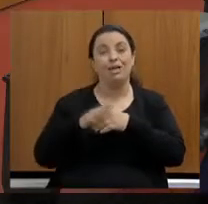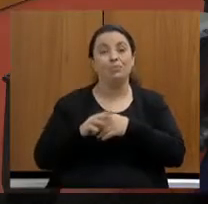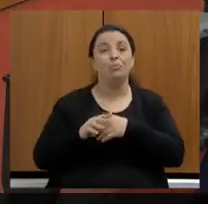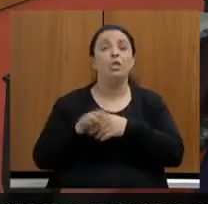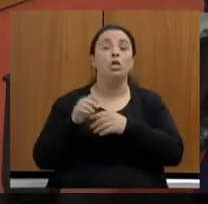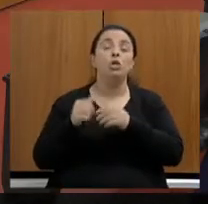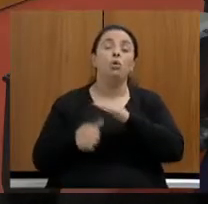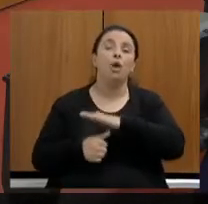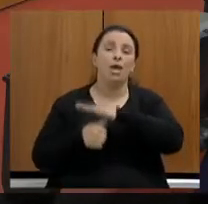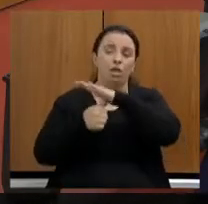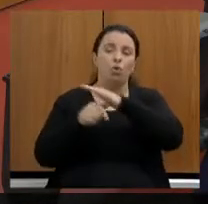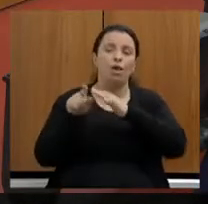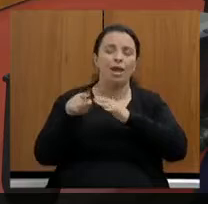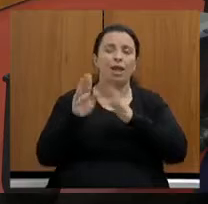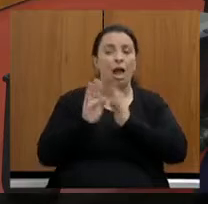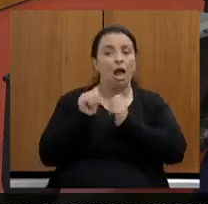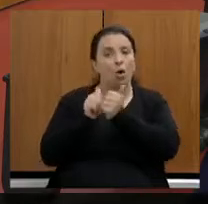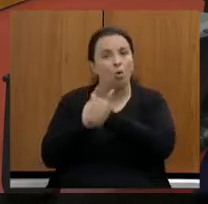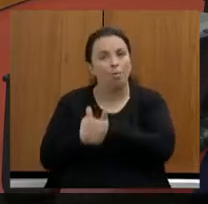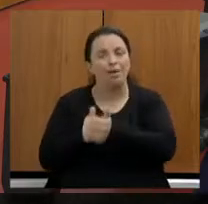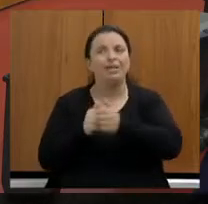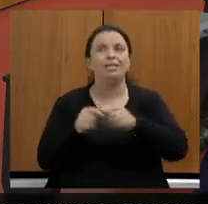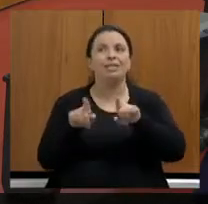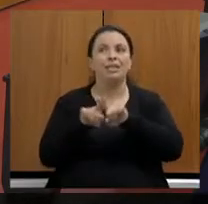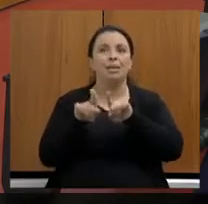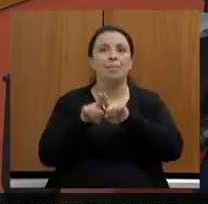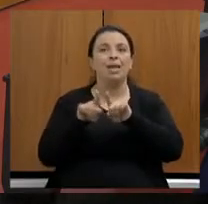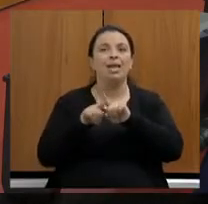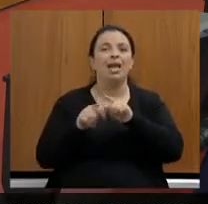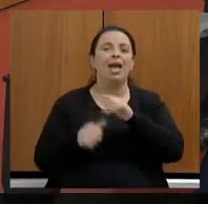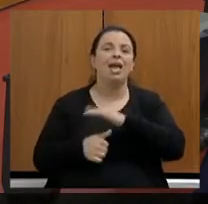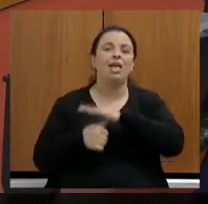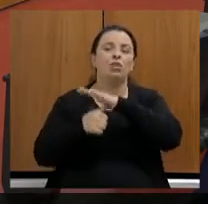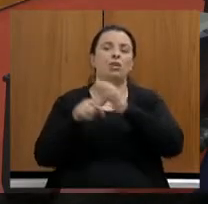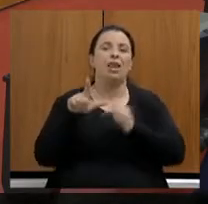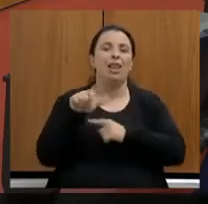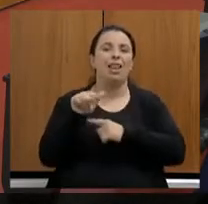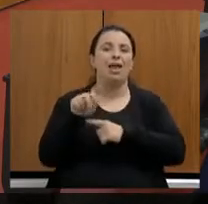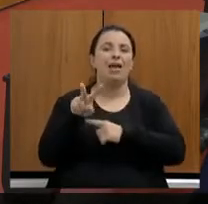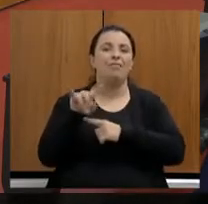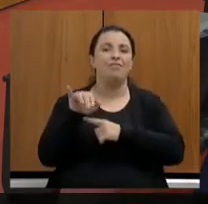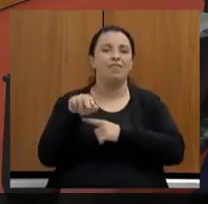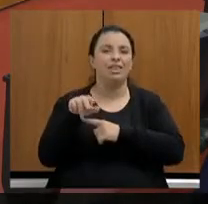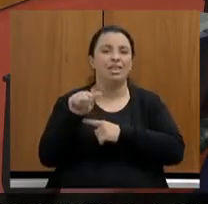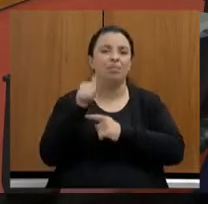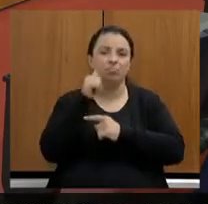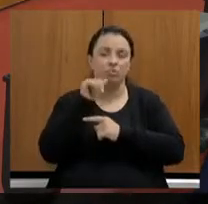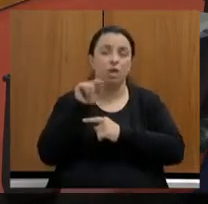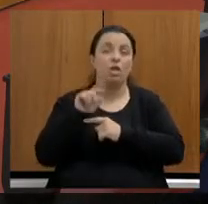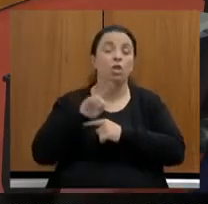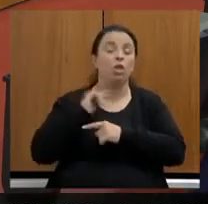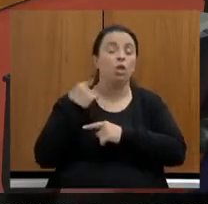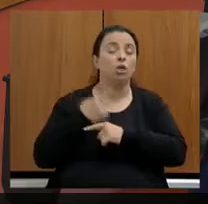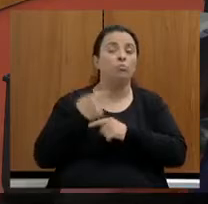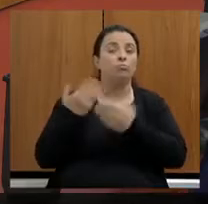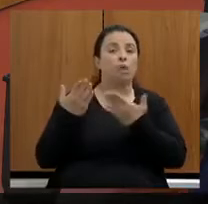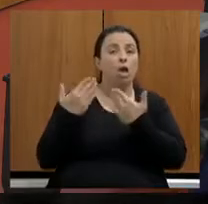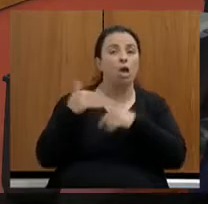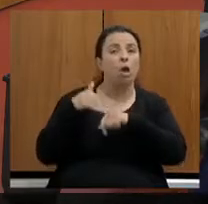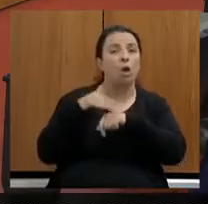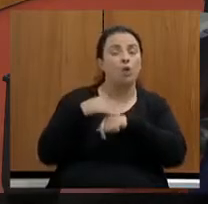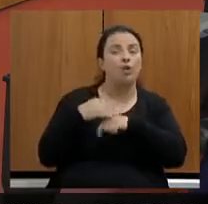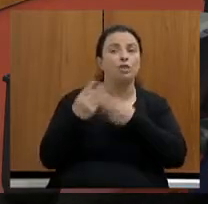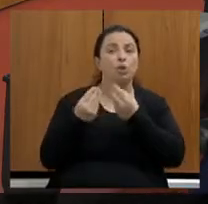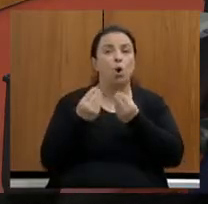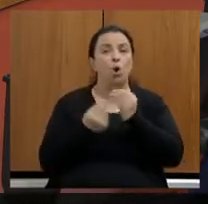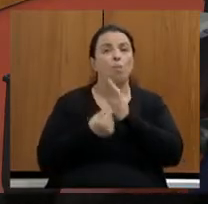de forma muito próxima a Reitoria ela havia também nós temos tido recorrentemente é conversas a respeito da execução orçamentária